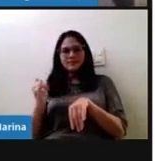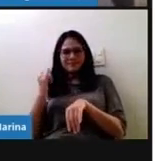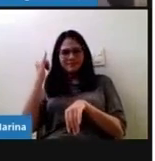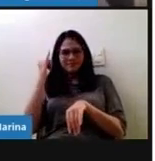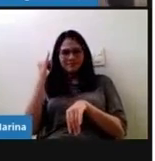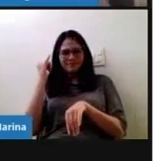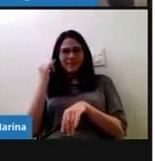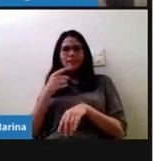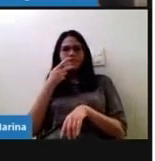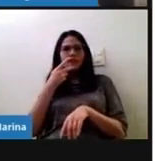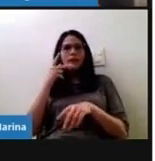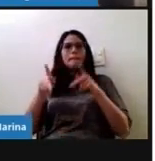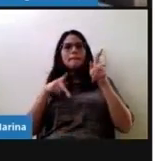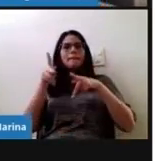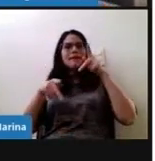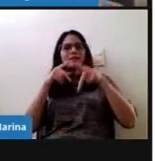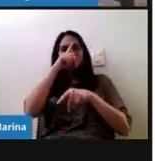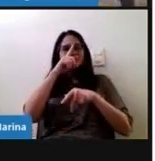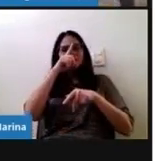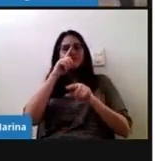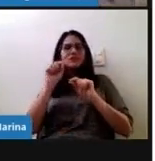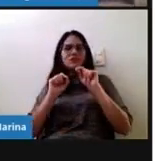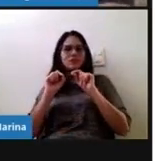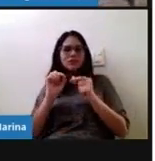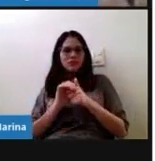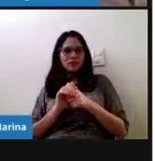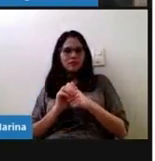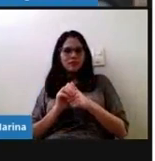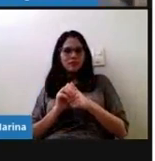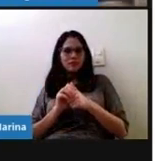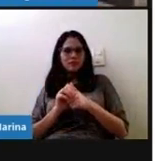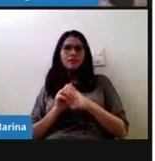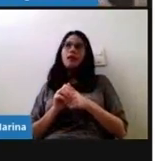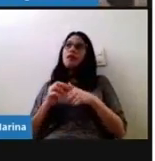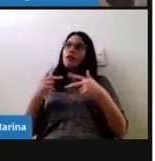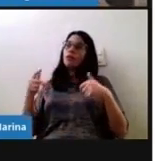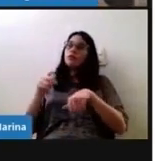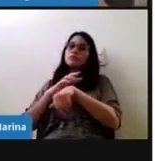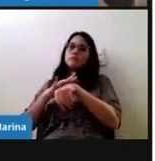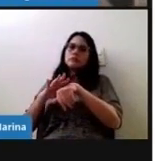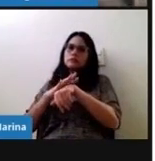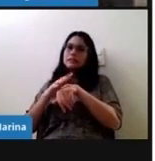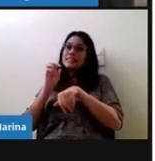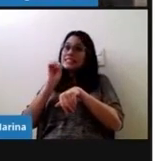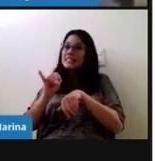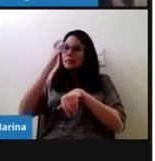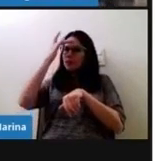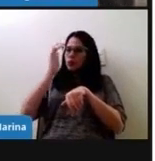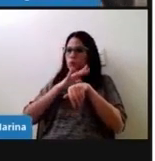são doenças que, de certa forma, elas são comorbidades para o enfrentamento da Covid, elas